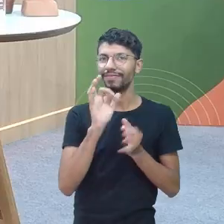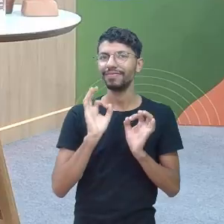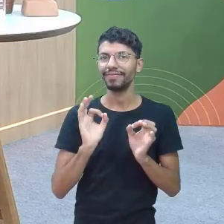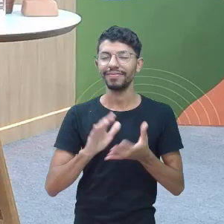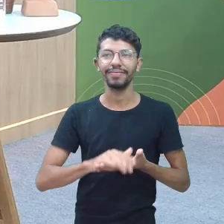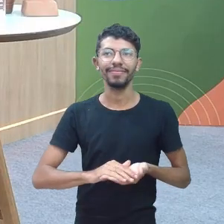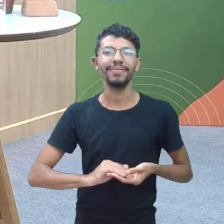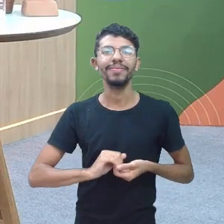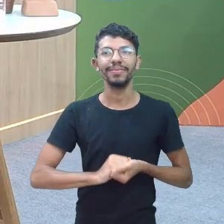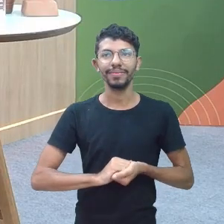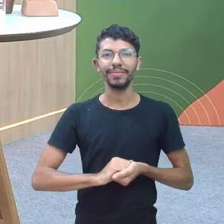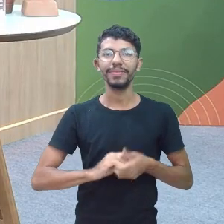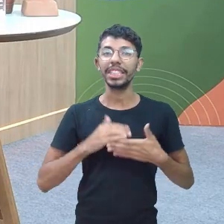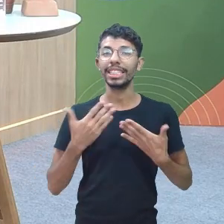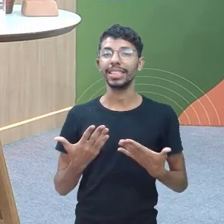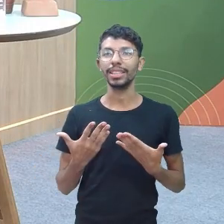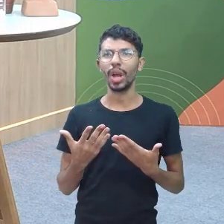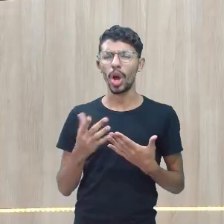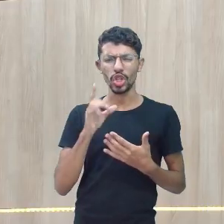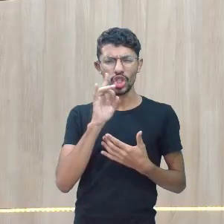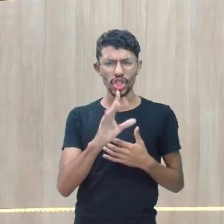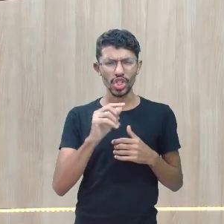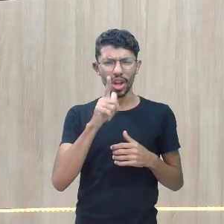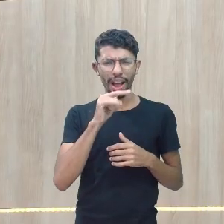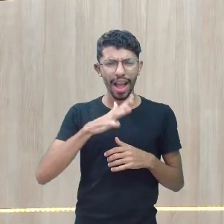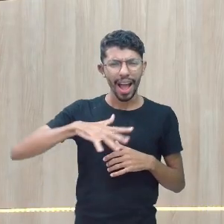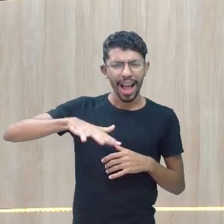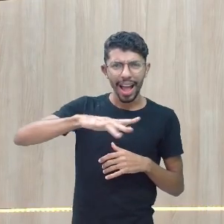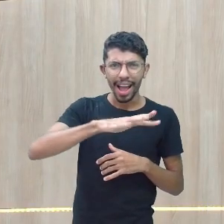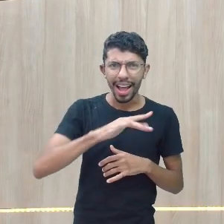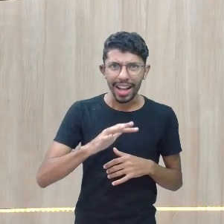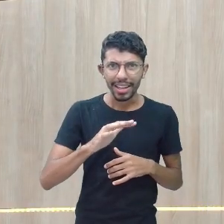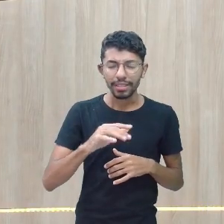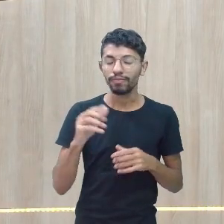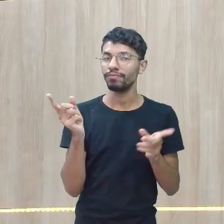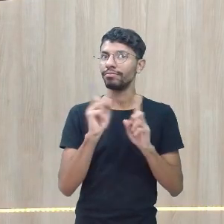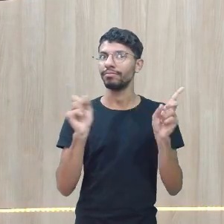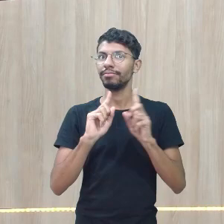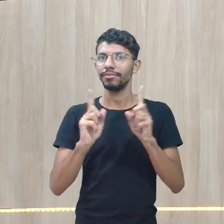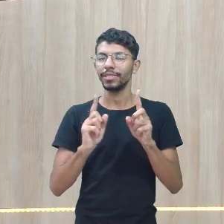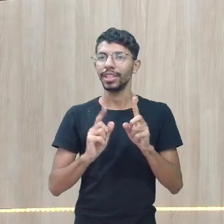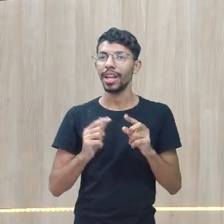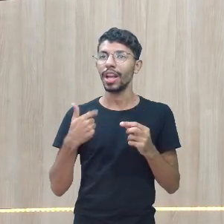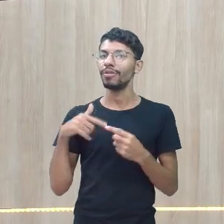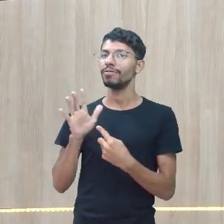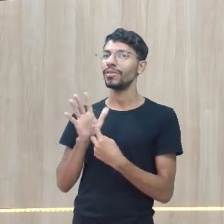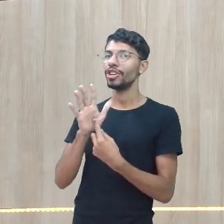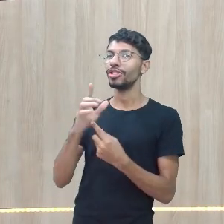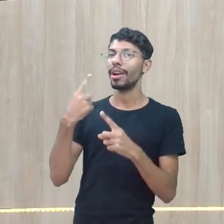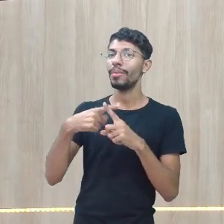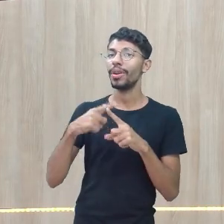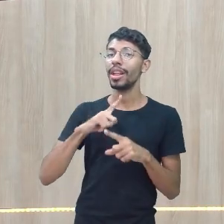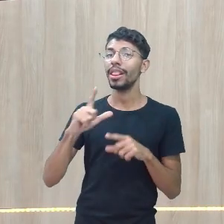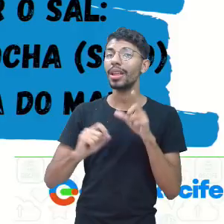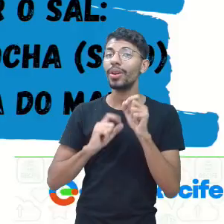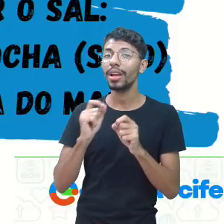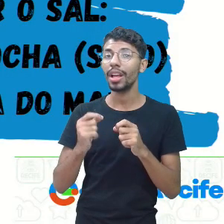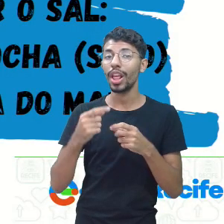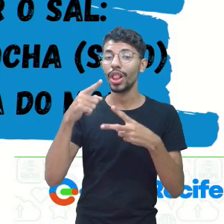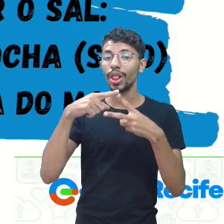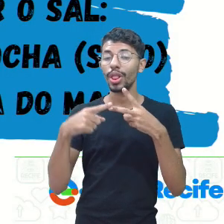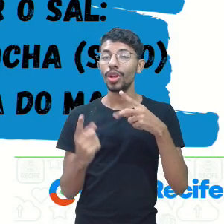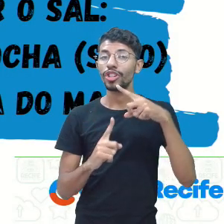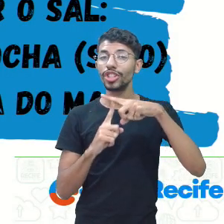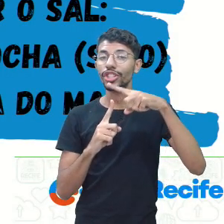aí, professora, é só com a água do mar? Não. Aqui eu estou trazendo que existem duas formas de obter o sal. A questão do